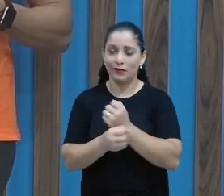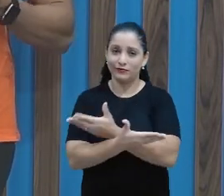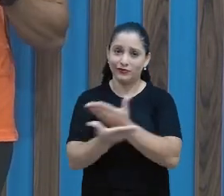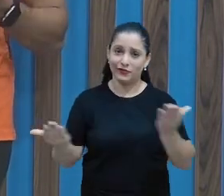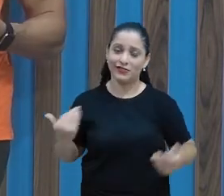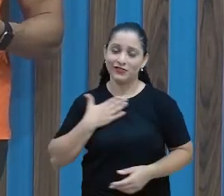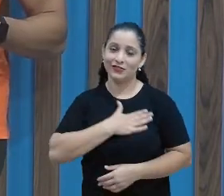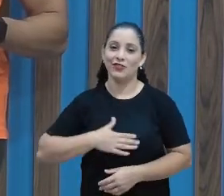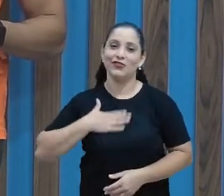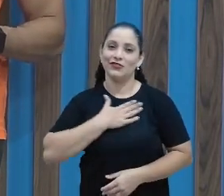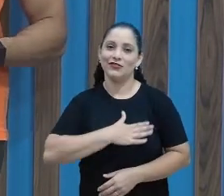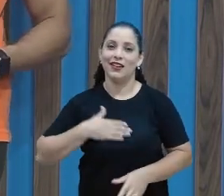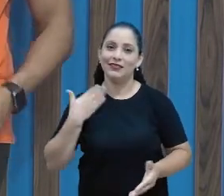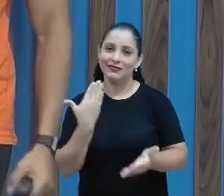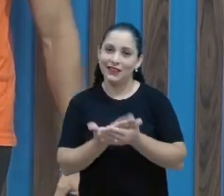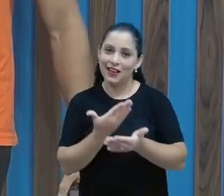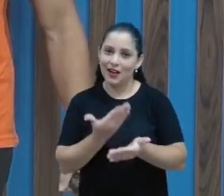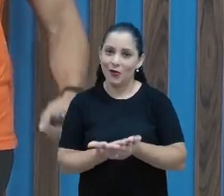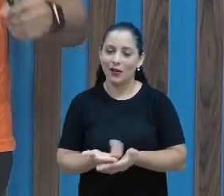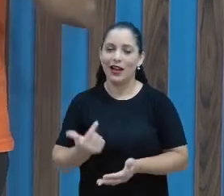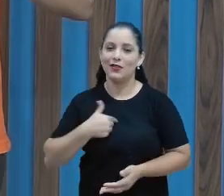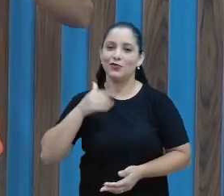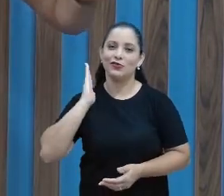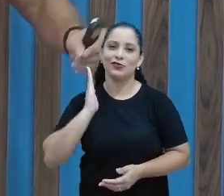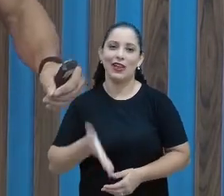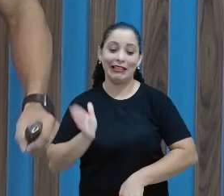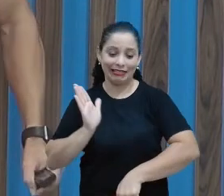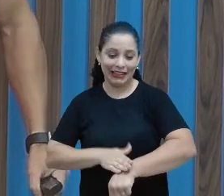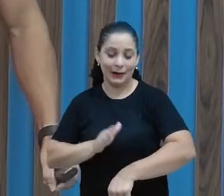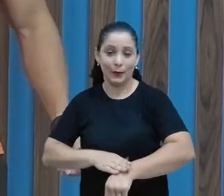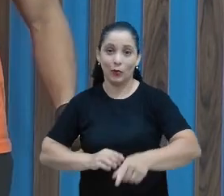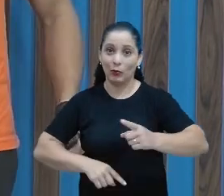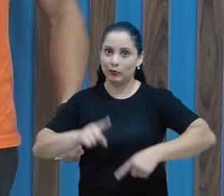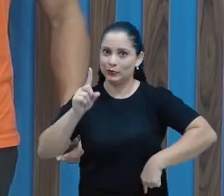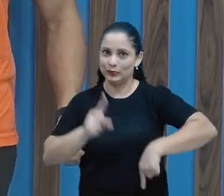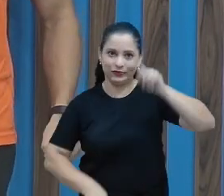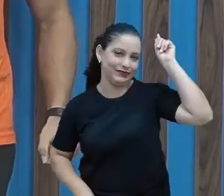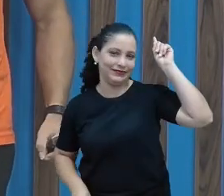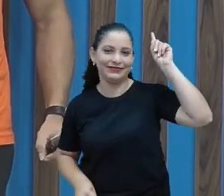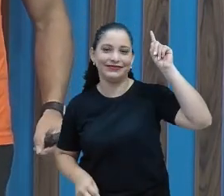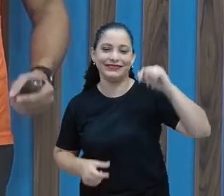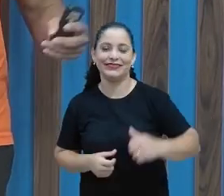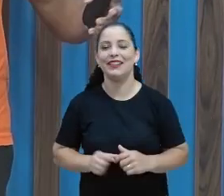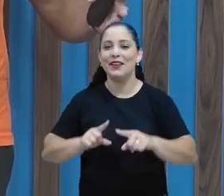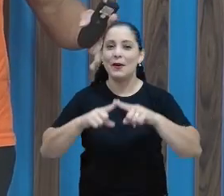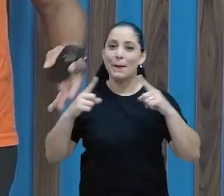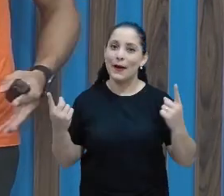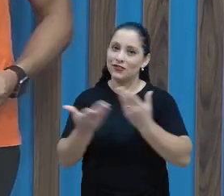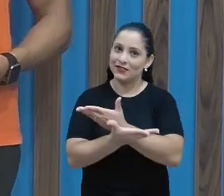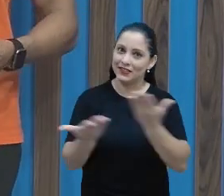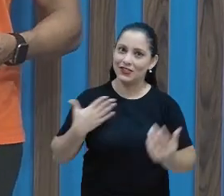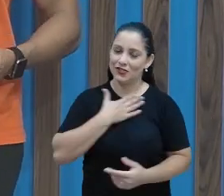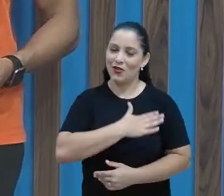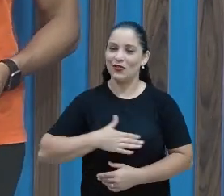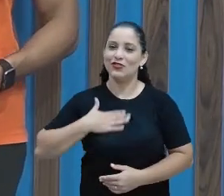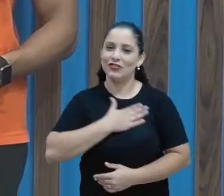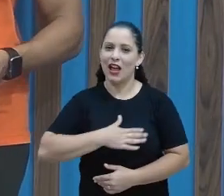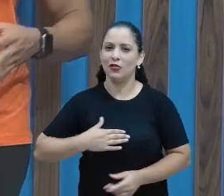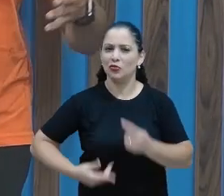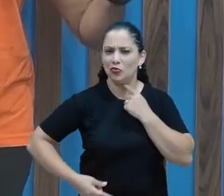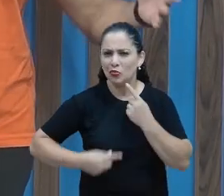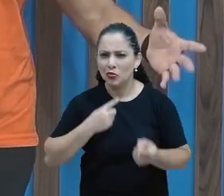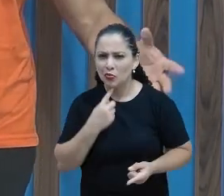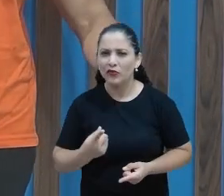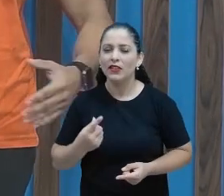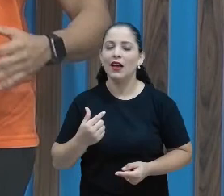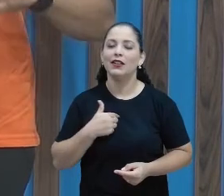vocês tenham gostado da nossa aula de hoje. Eu já estourei o tempo, né? Mas espero que tenham gostado. Qualquer dúvida,